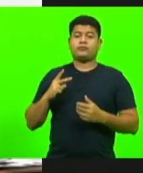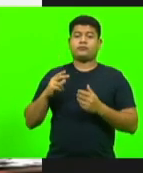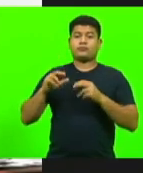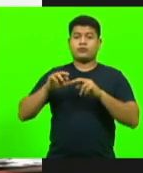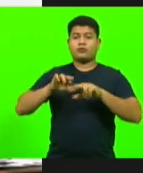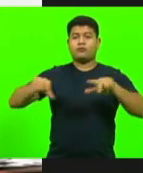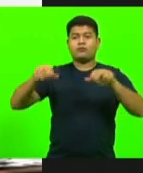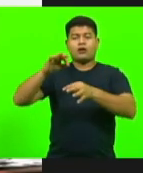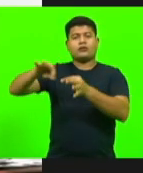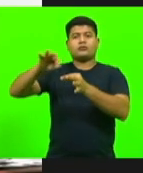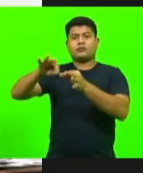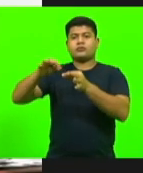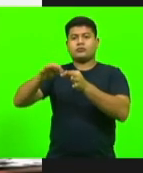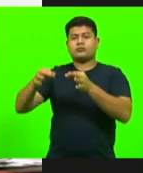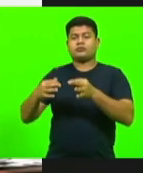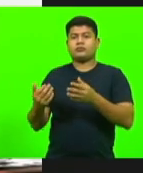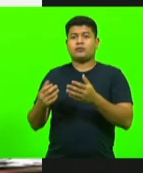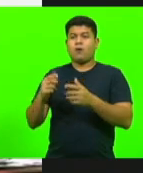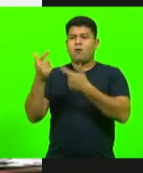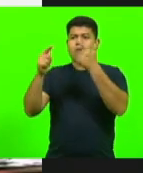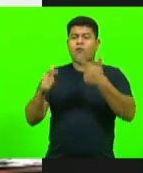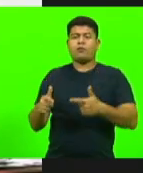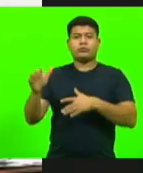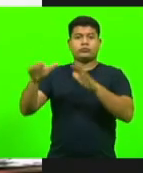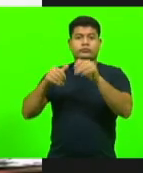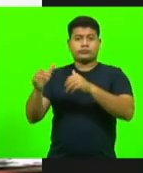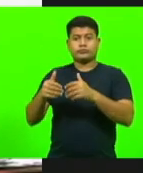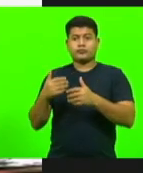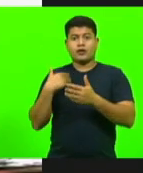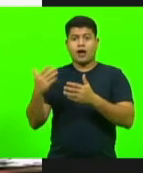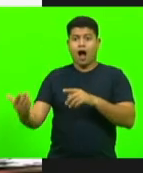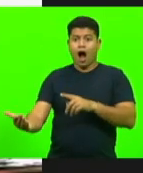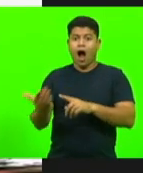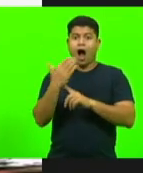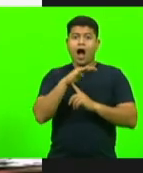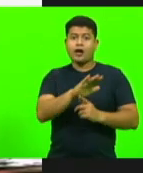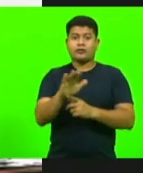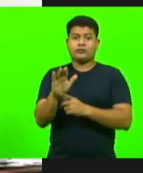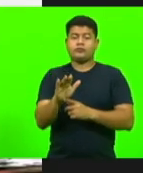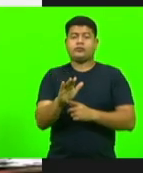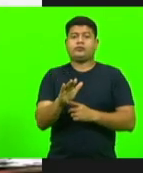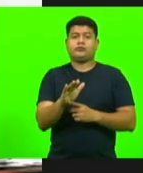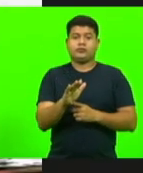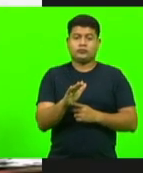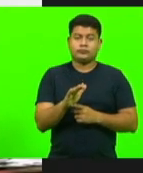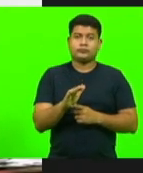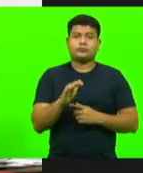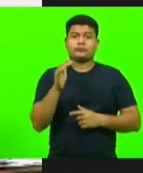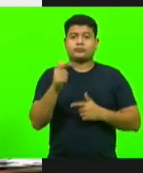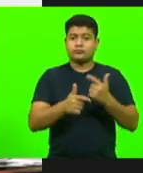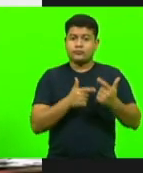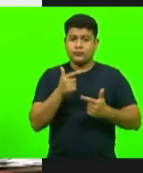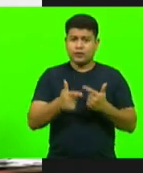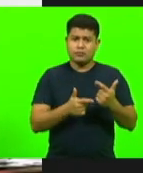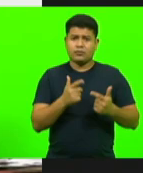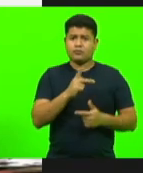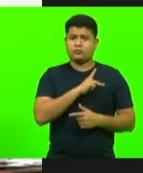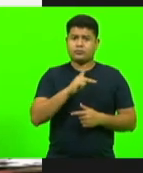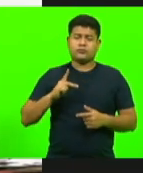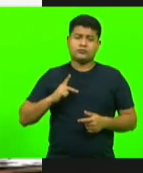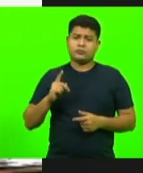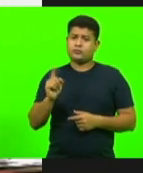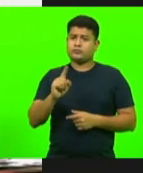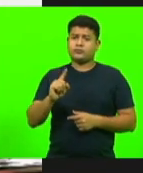de outras modalidades de contratação eles não favorece a prestação de serviços sem jogar e o Grupo Na